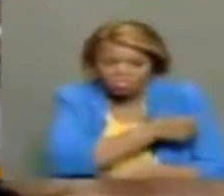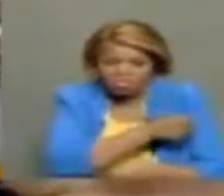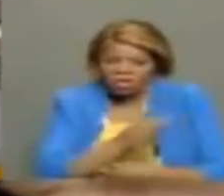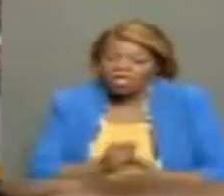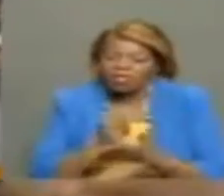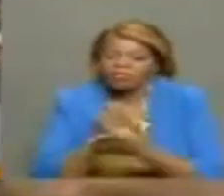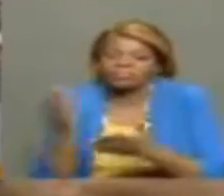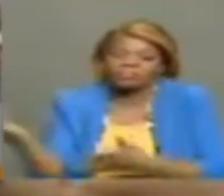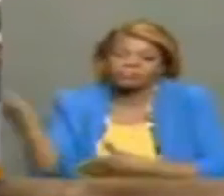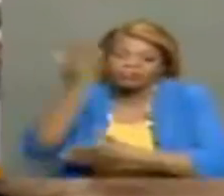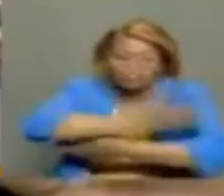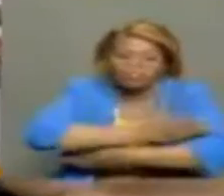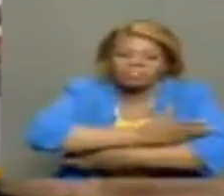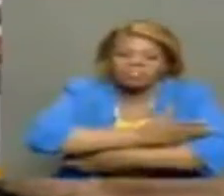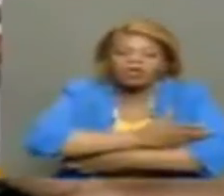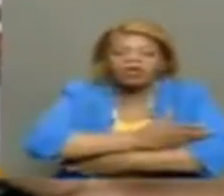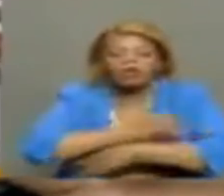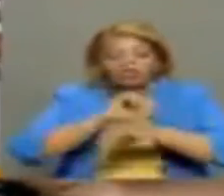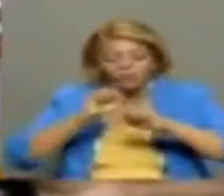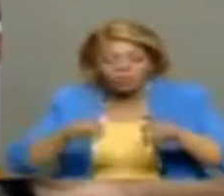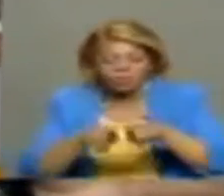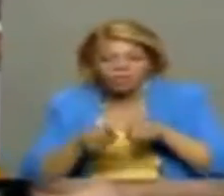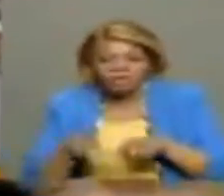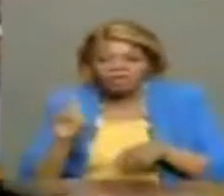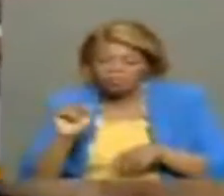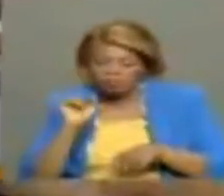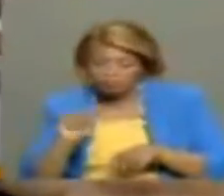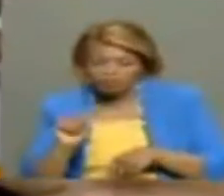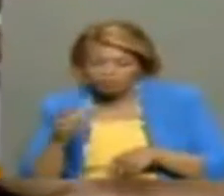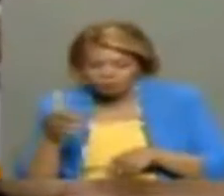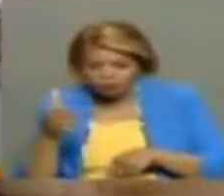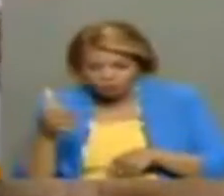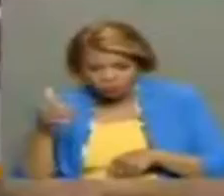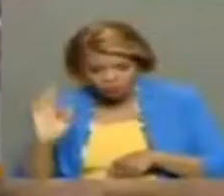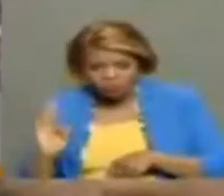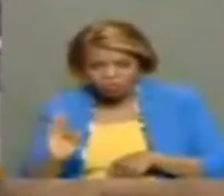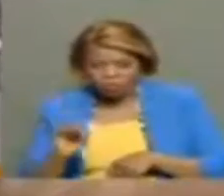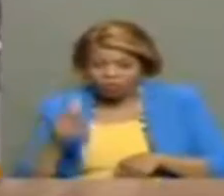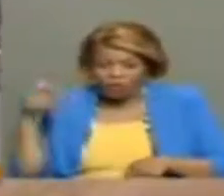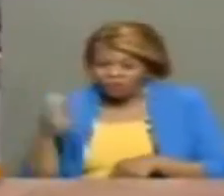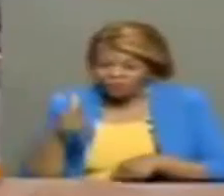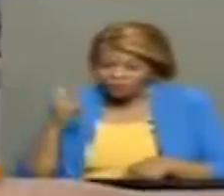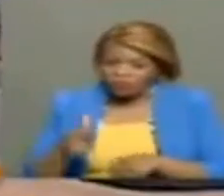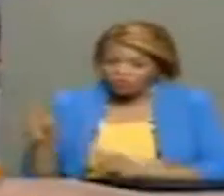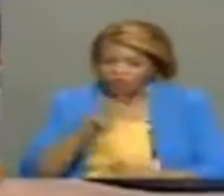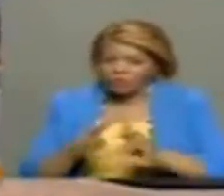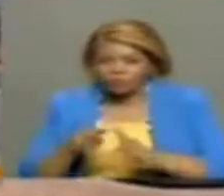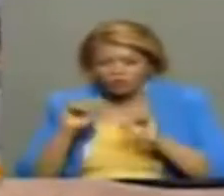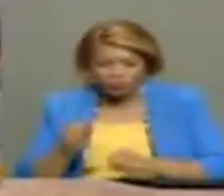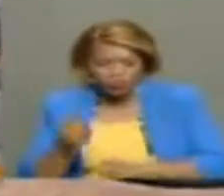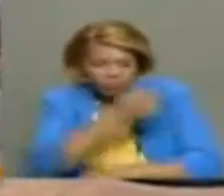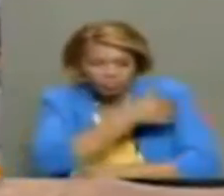6,4 milhões de habitantes nas categorias que eu fiz referência. Há um programa que nós